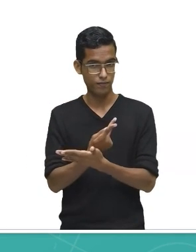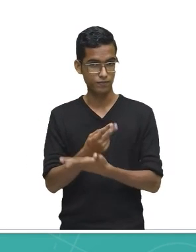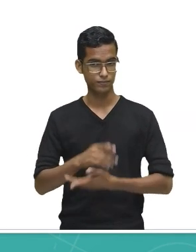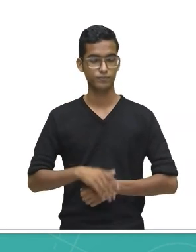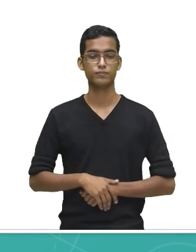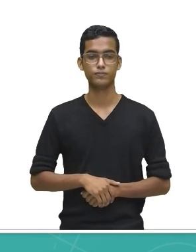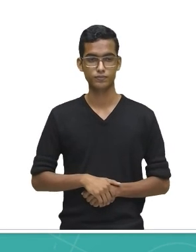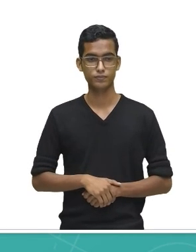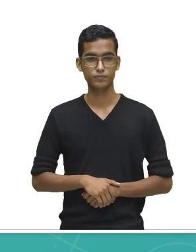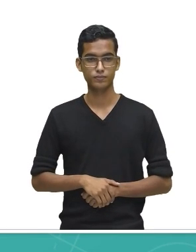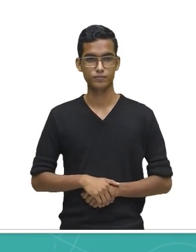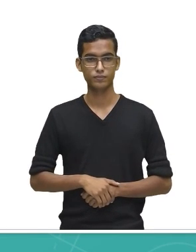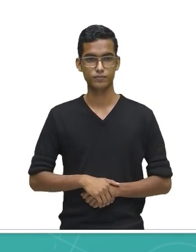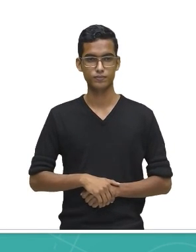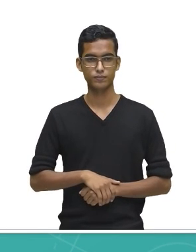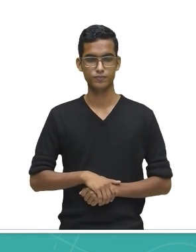fora